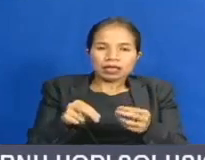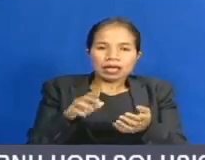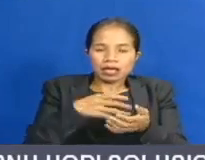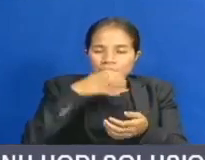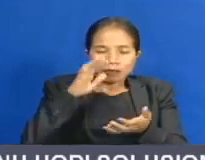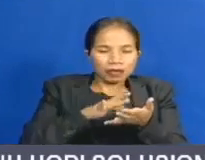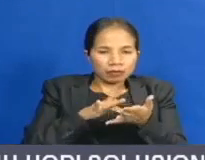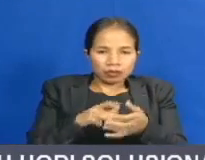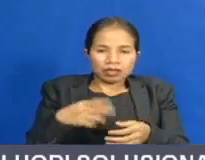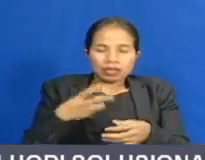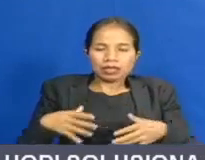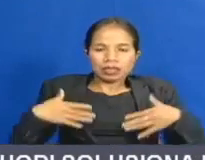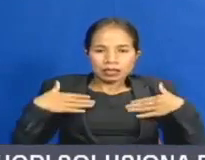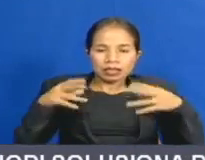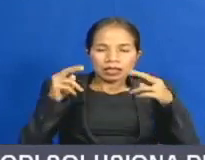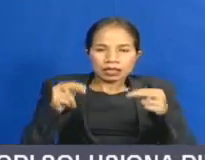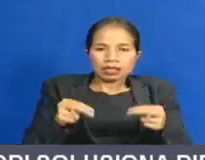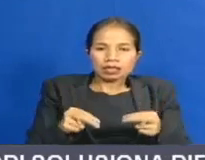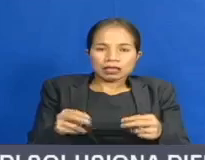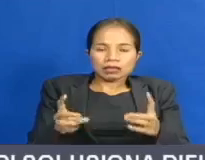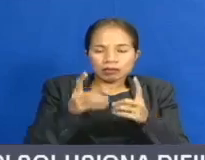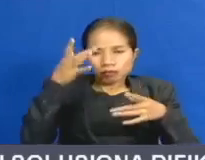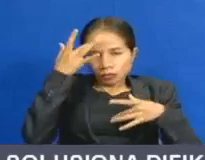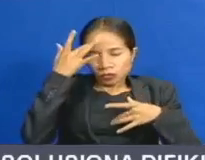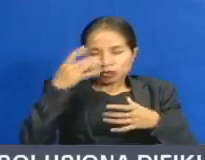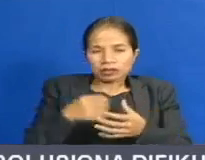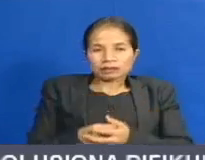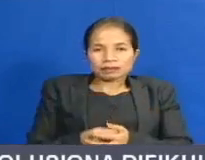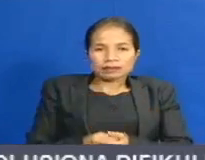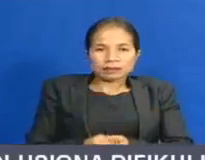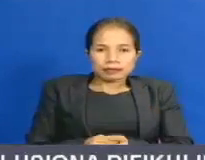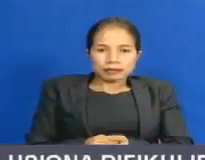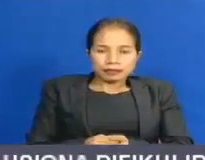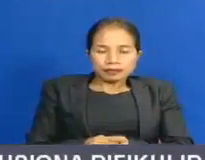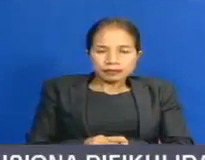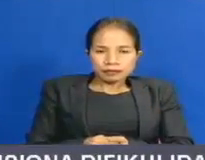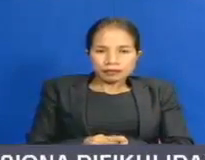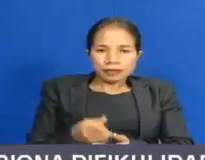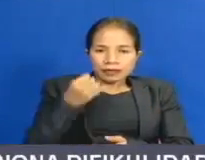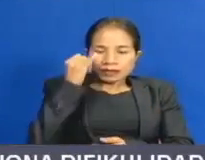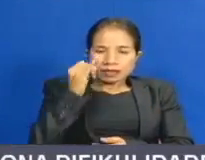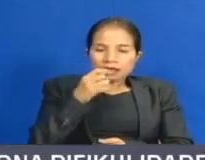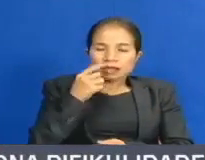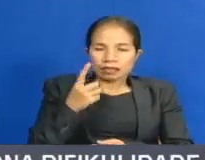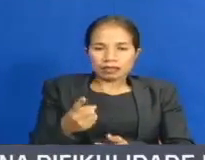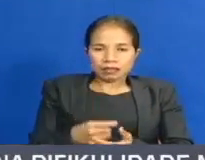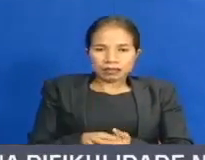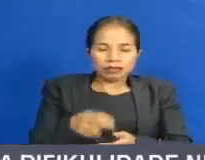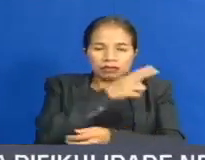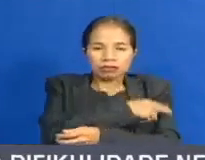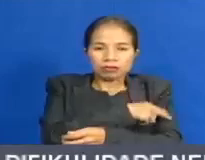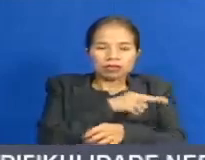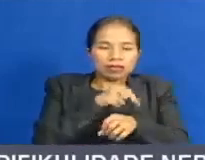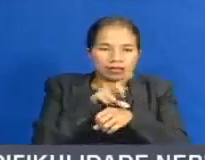nian par te isin balon tengke sofre ba efek samping amoxicillin ninian balon. Internista nemos relata durante ne Hospital